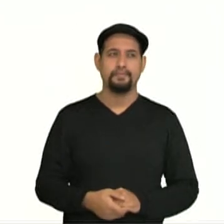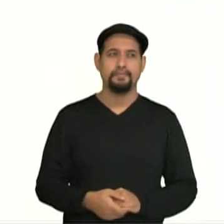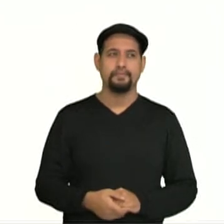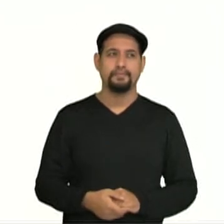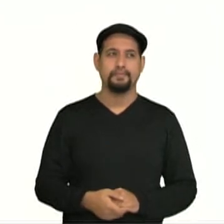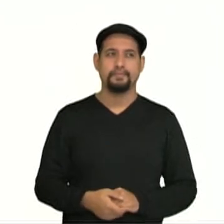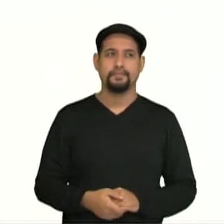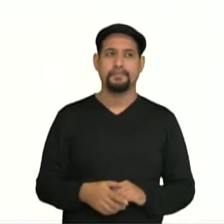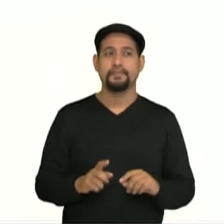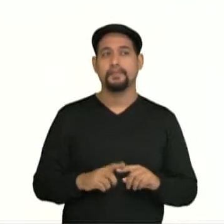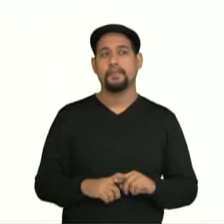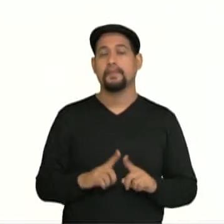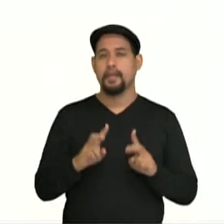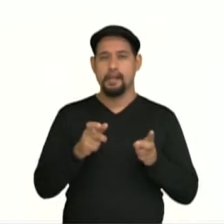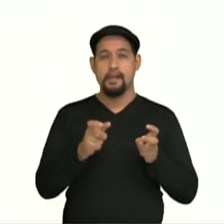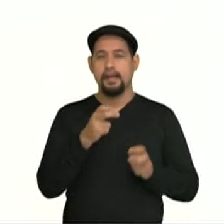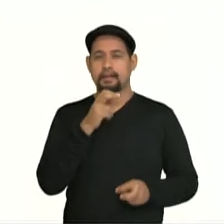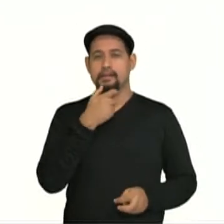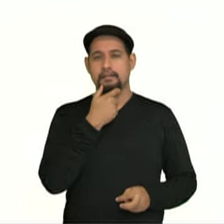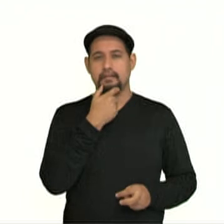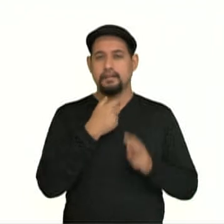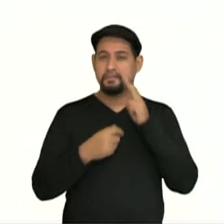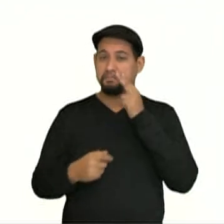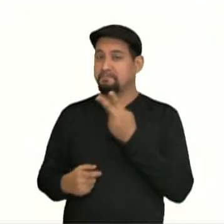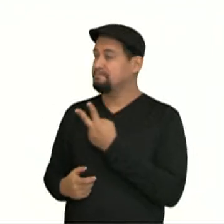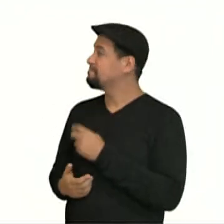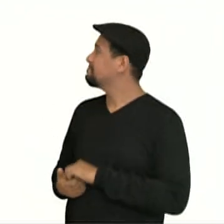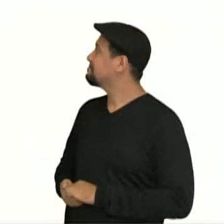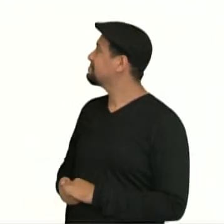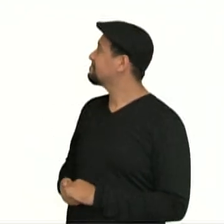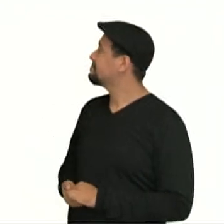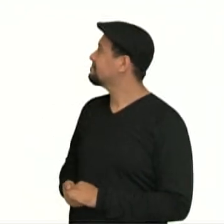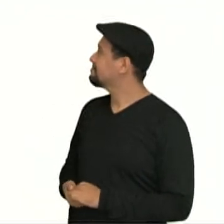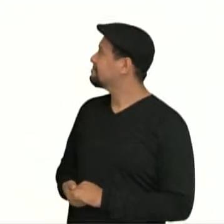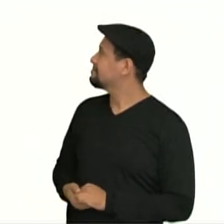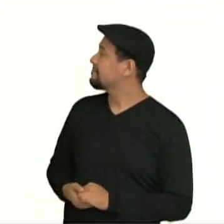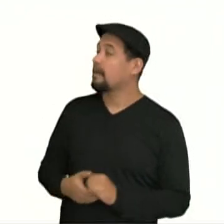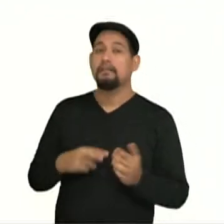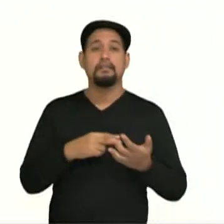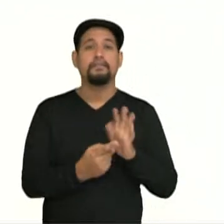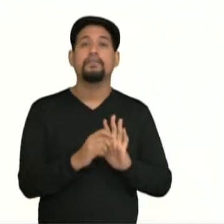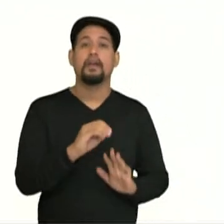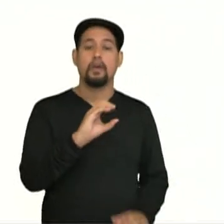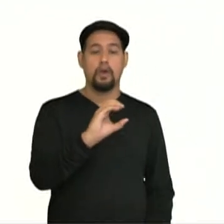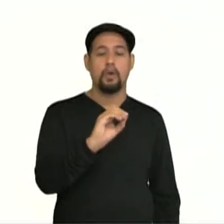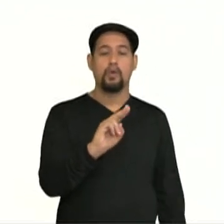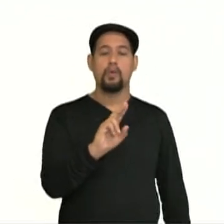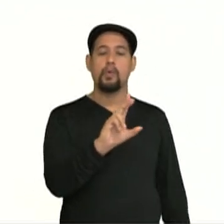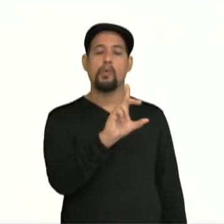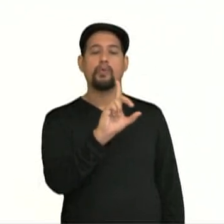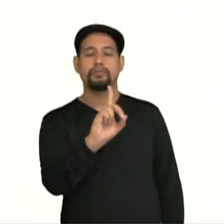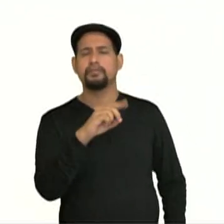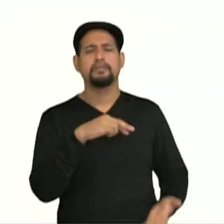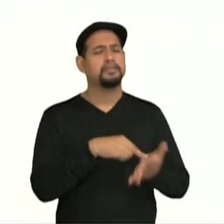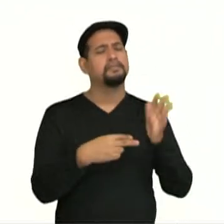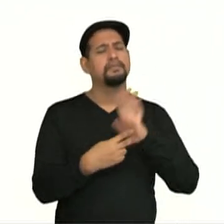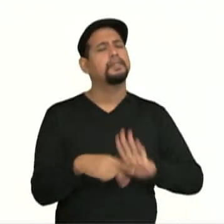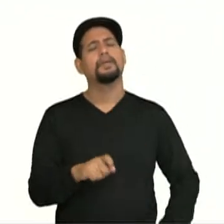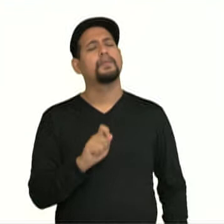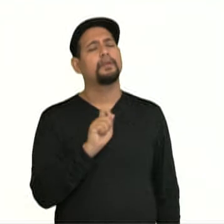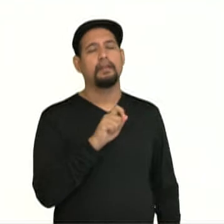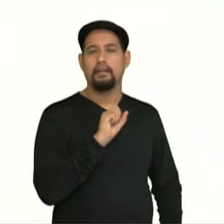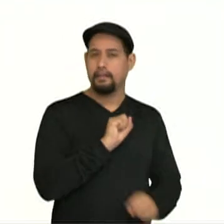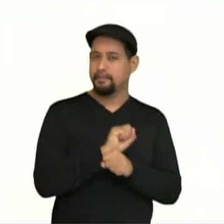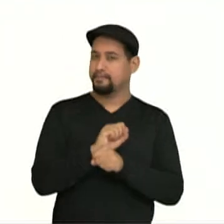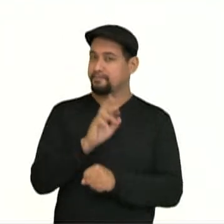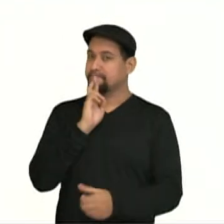I don't suppose we could discuss this like civilized cats. A expressão could quer dizer o quê? Vou dar um tempinho